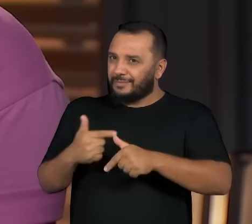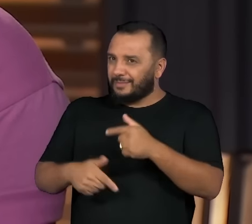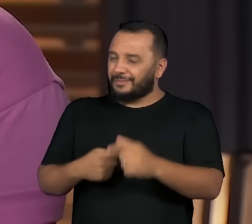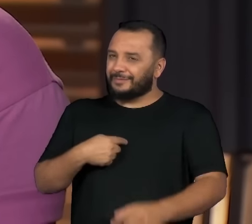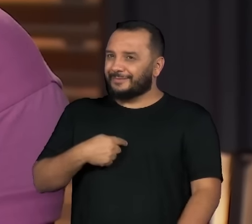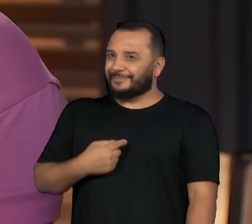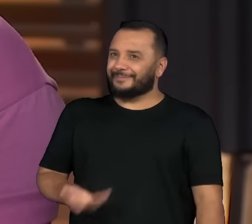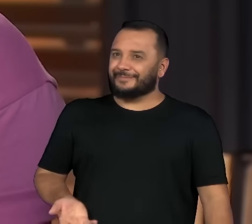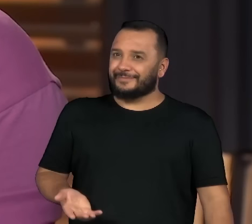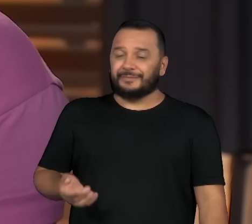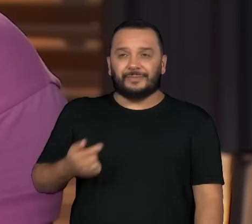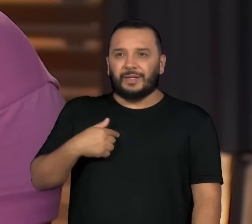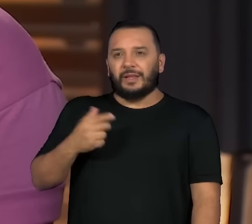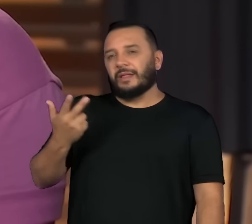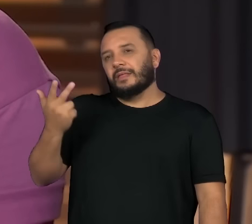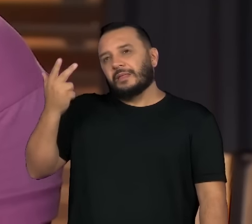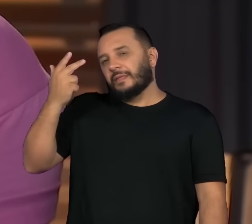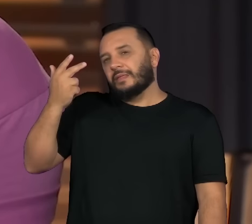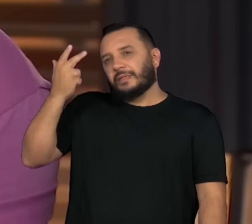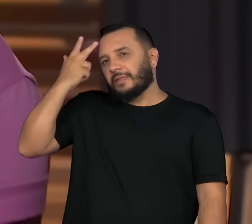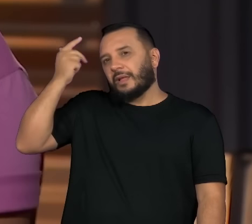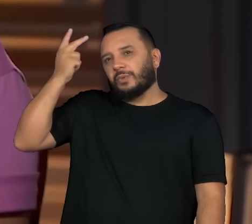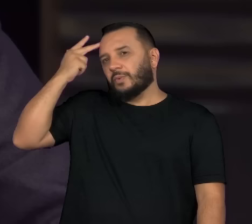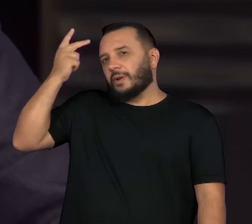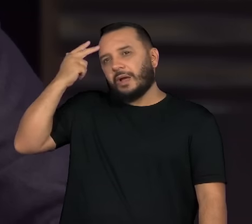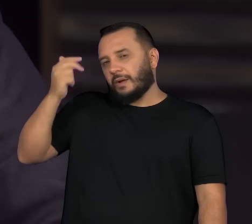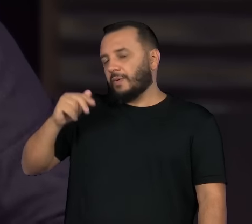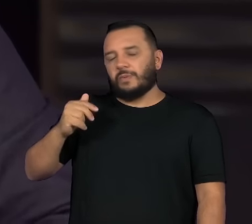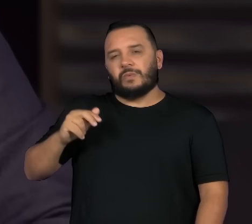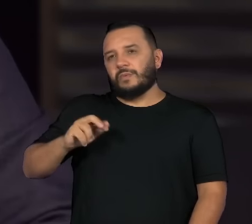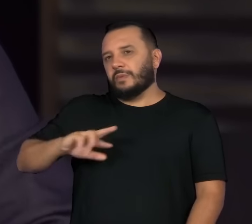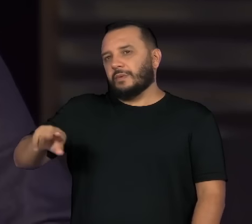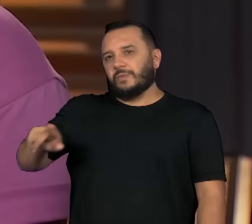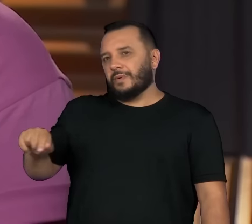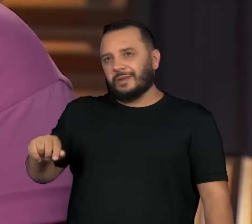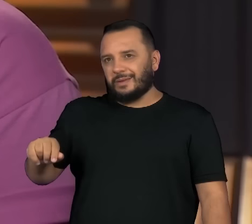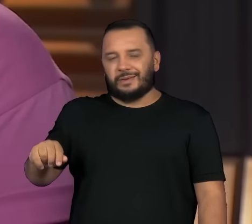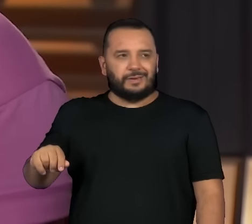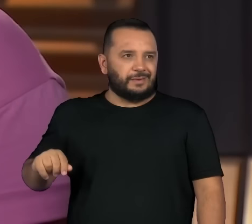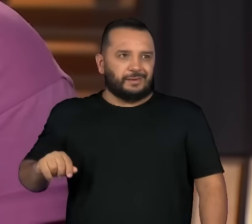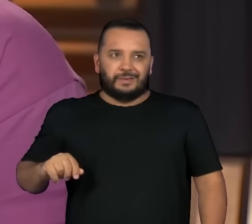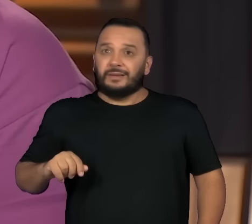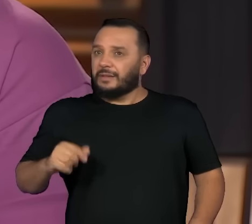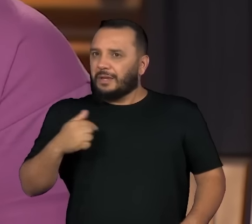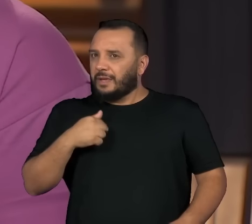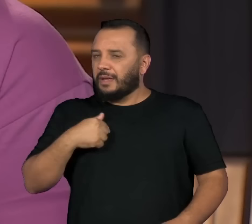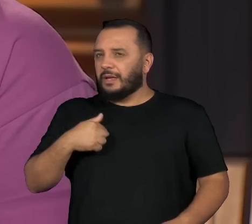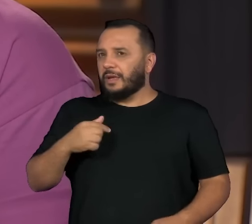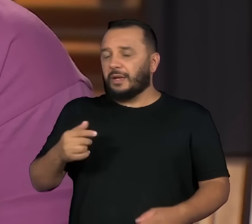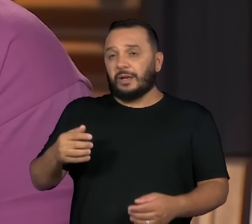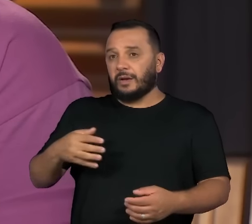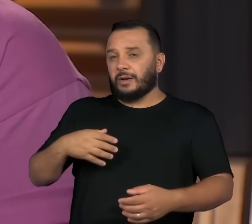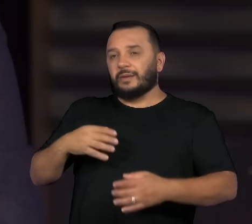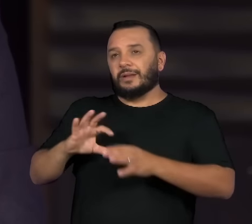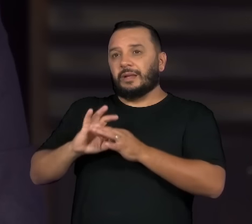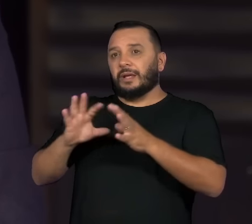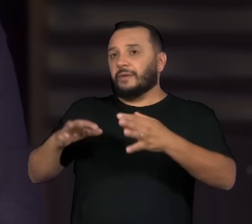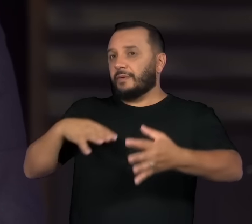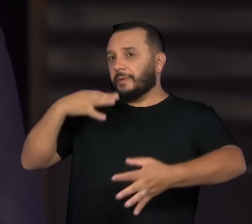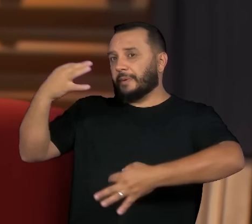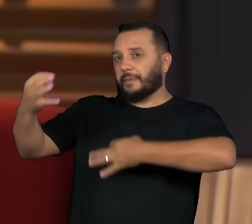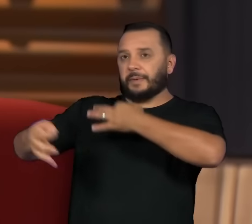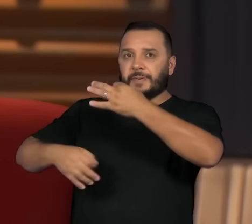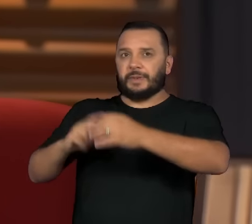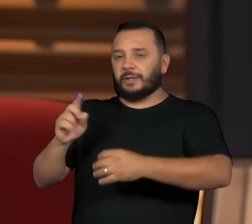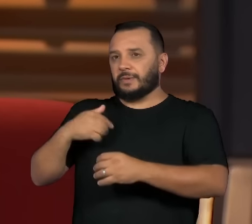não é orgânico. A gente não faz isso desde sempre. Não faz, pelo contrário. Eu não era nem um pouco espontânea. Sei. Eu tava